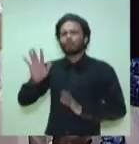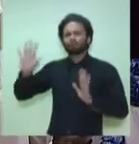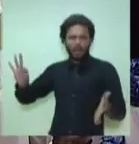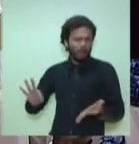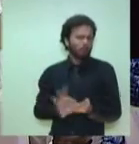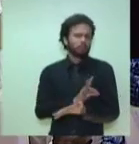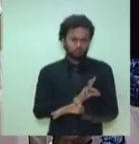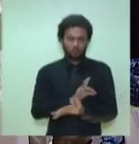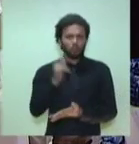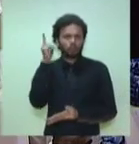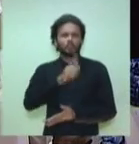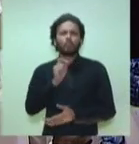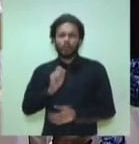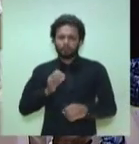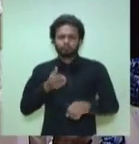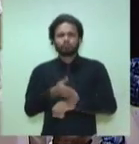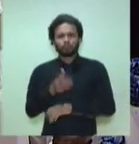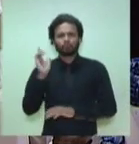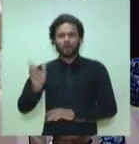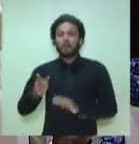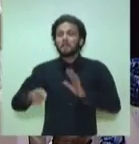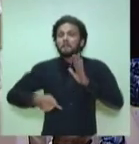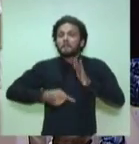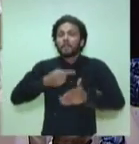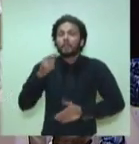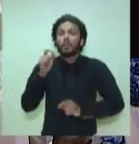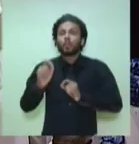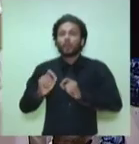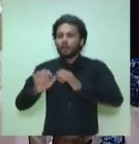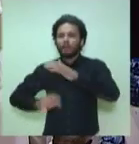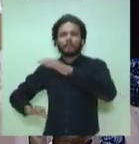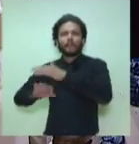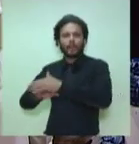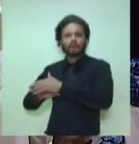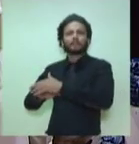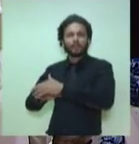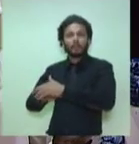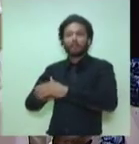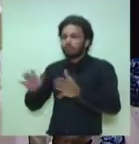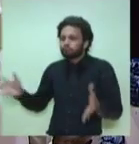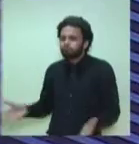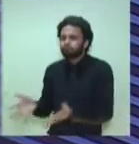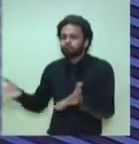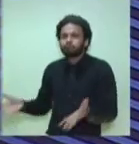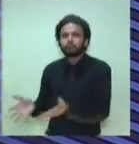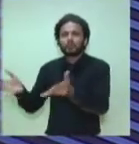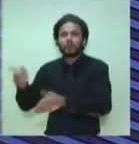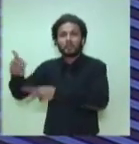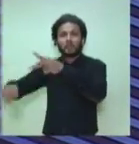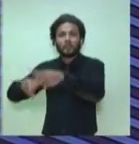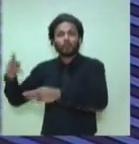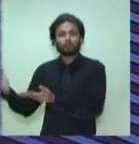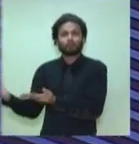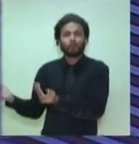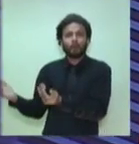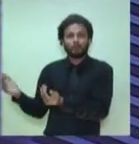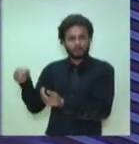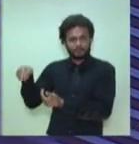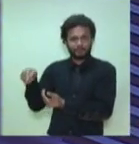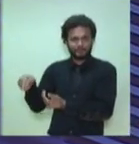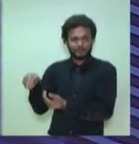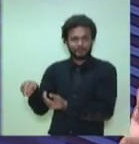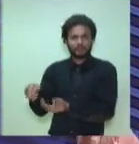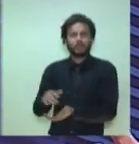pronto, aprovado e tudo, minha primeira empresa, para estimular o espírito empreendedor dos